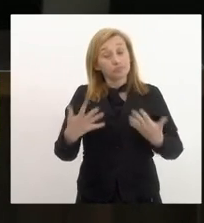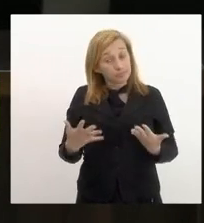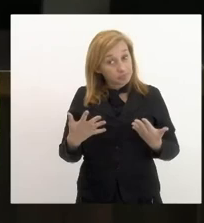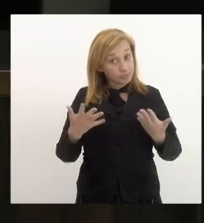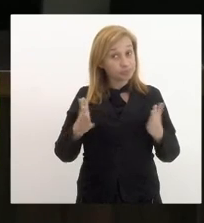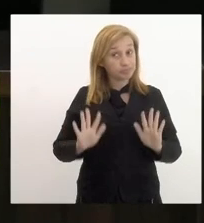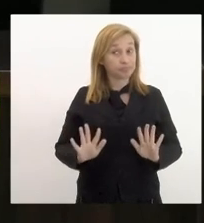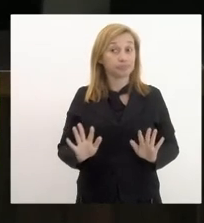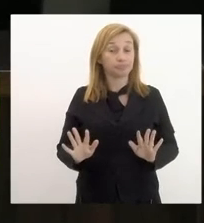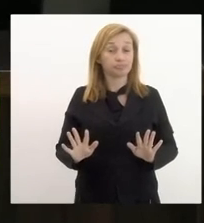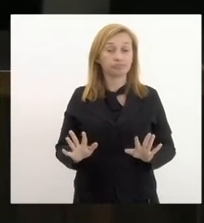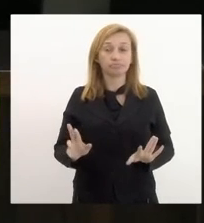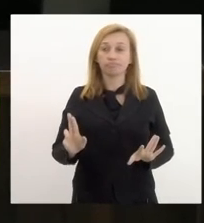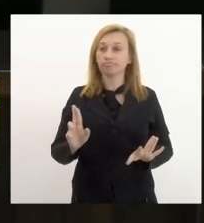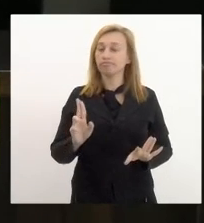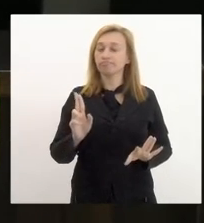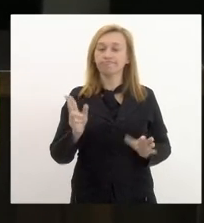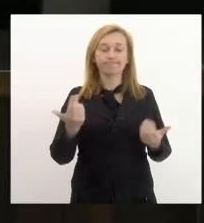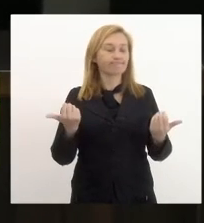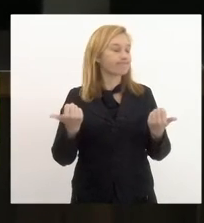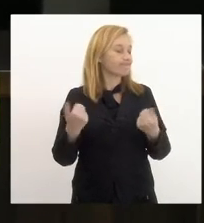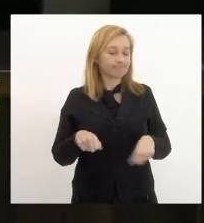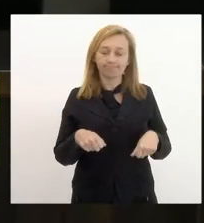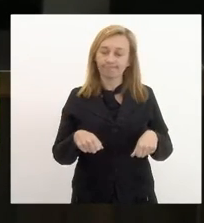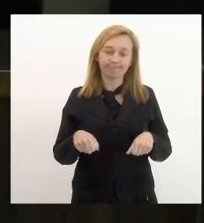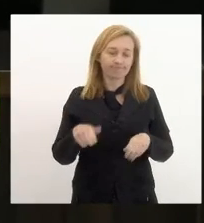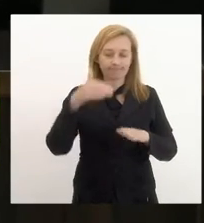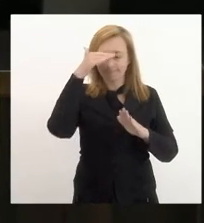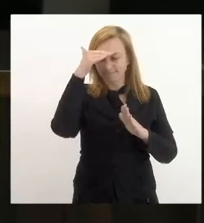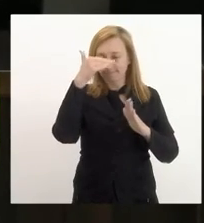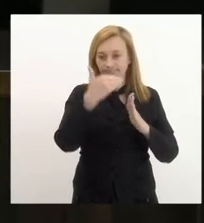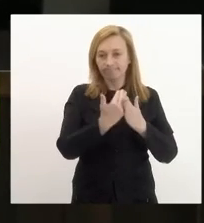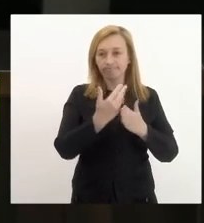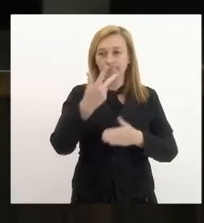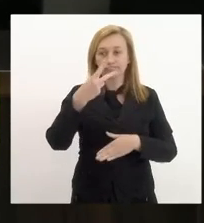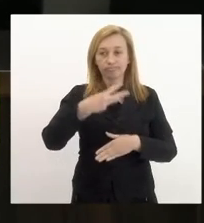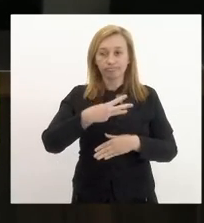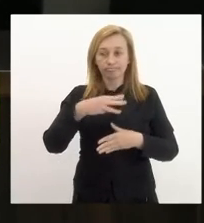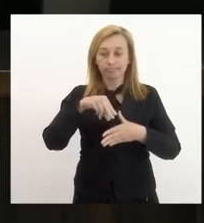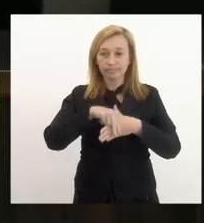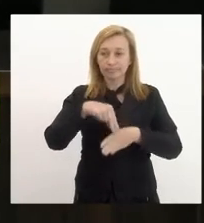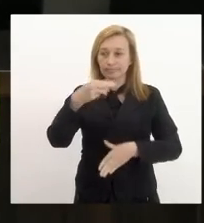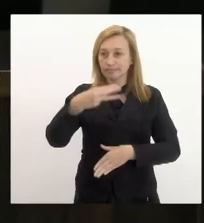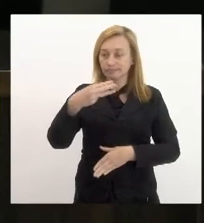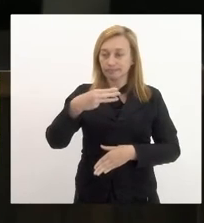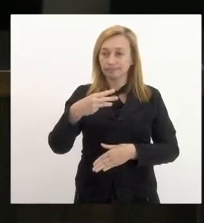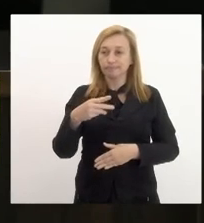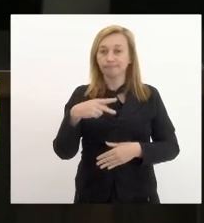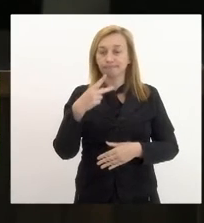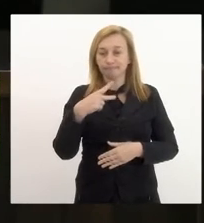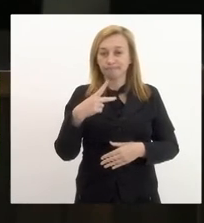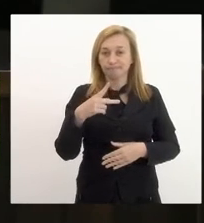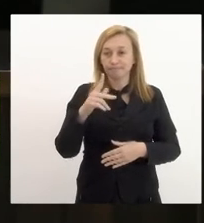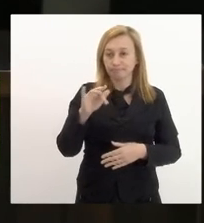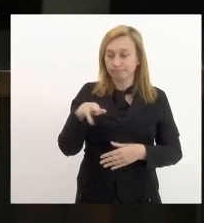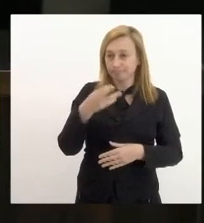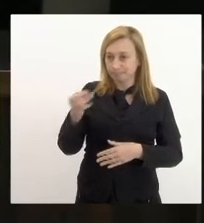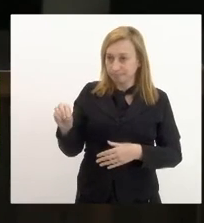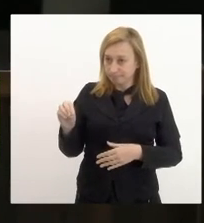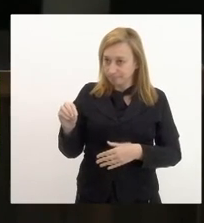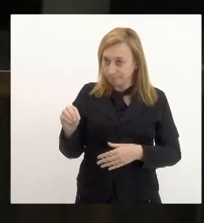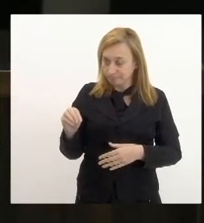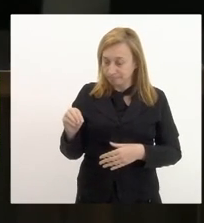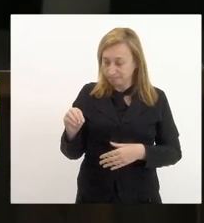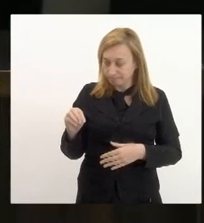consequência não precisamos cumprir o inciso 3 que diz que as promoções e